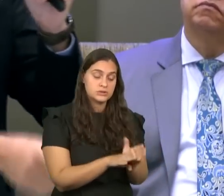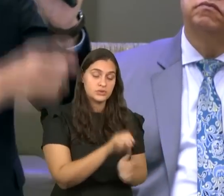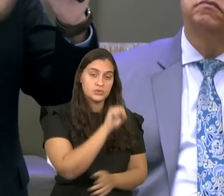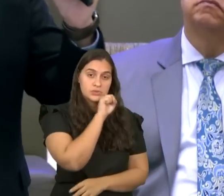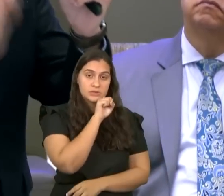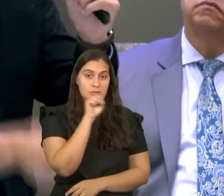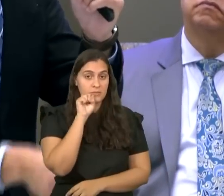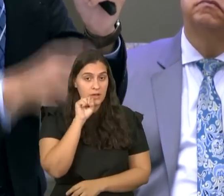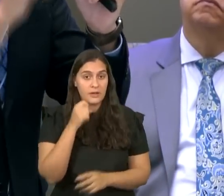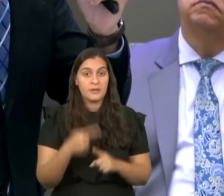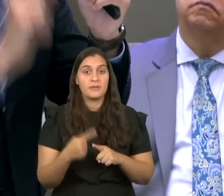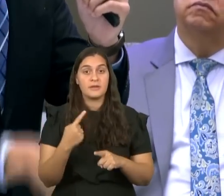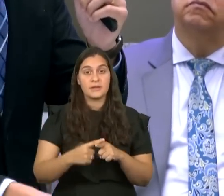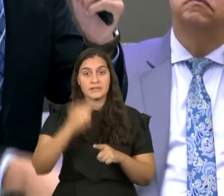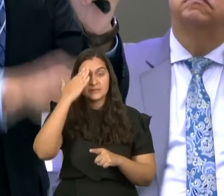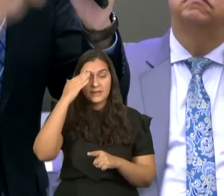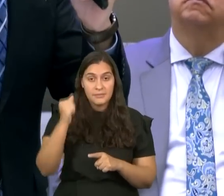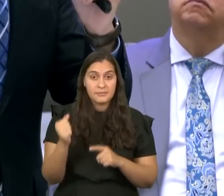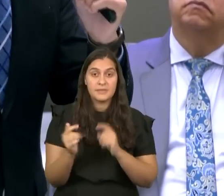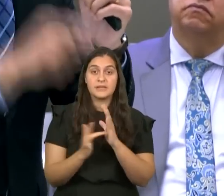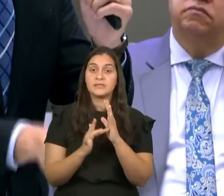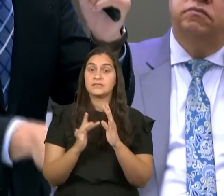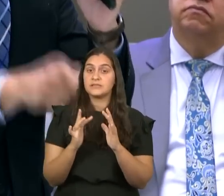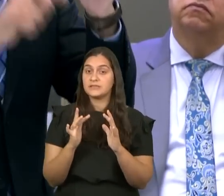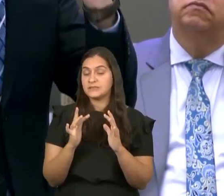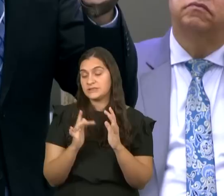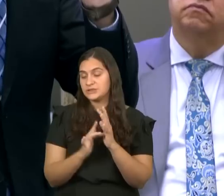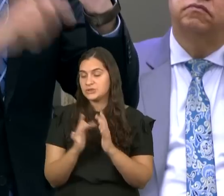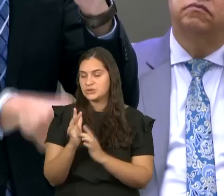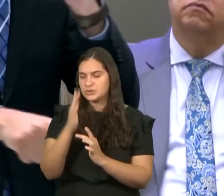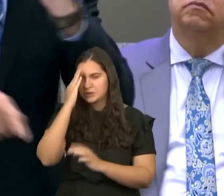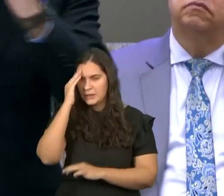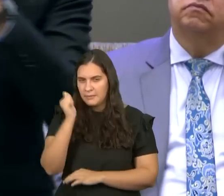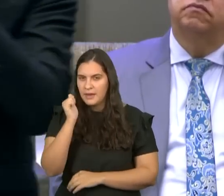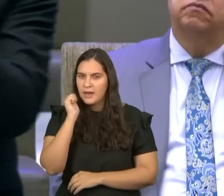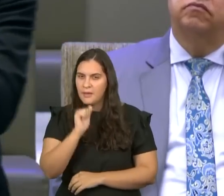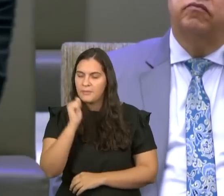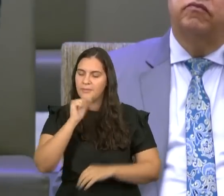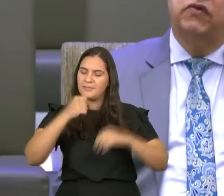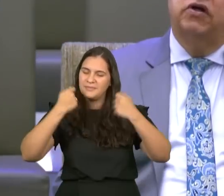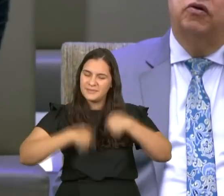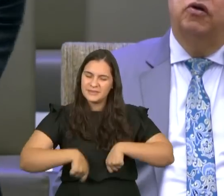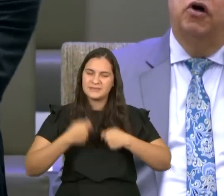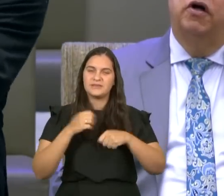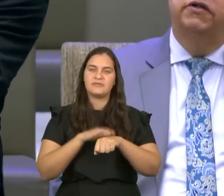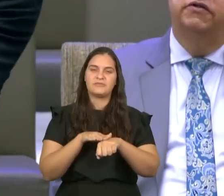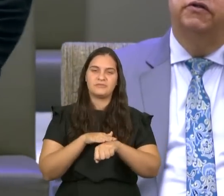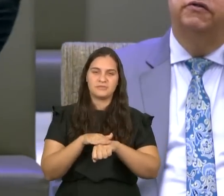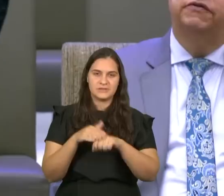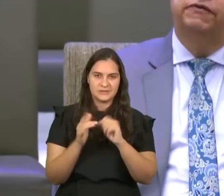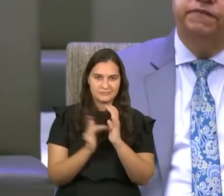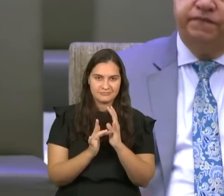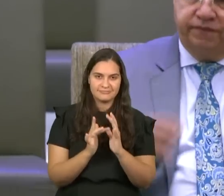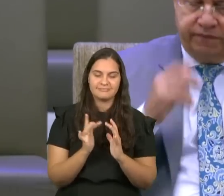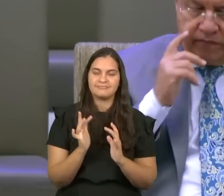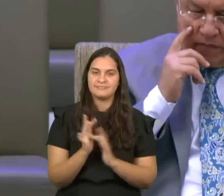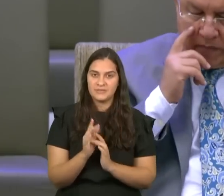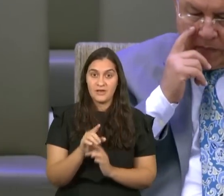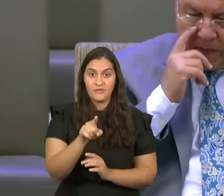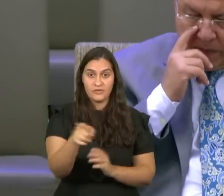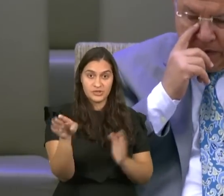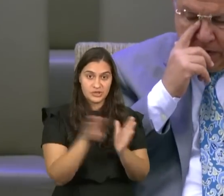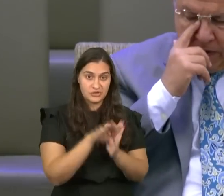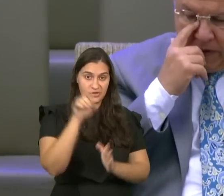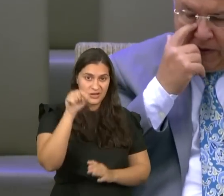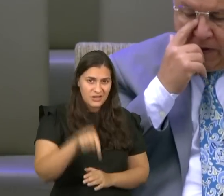sabia que aquela mulher precisava de um diálogo com ele a sua vinda aqui esta noite